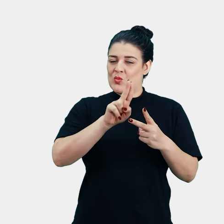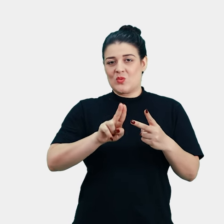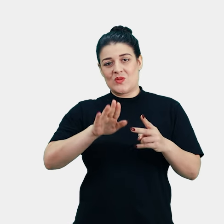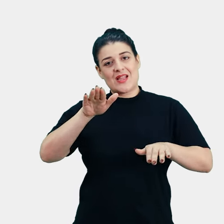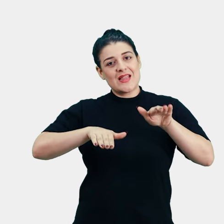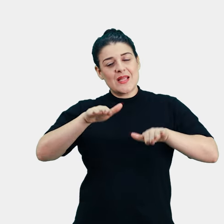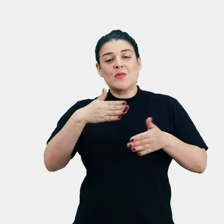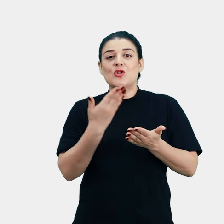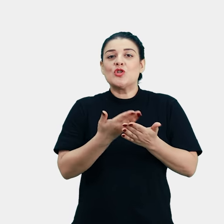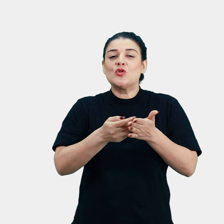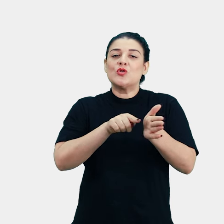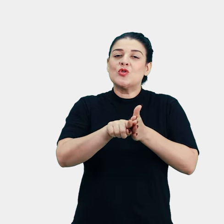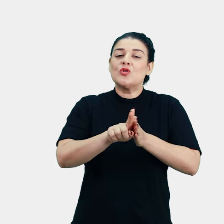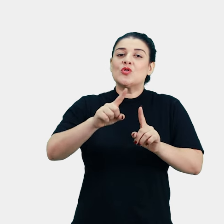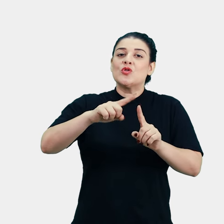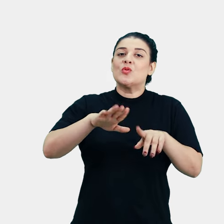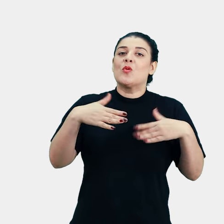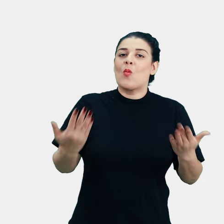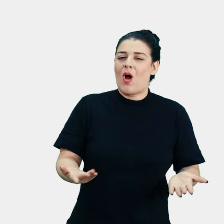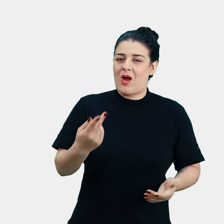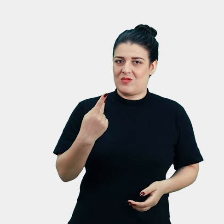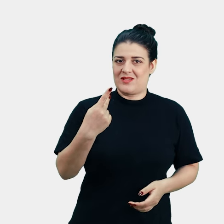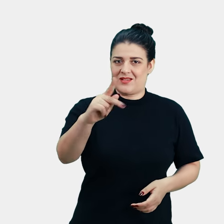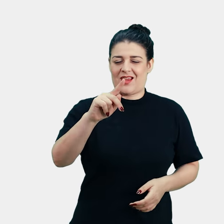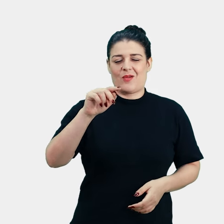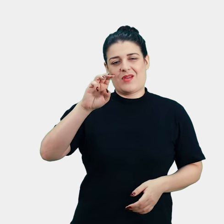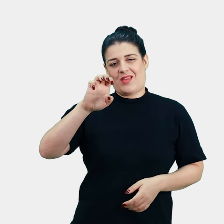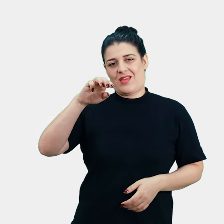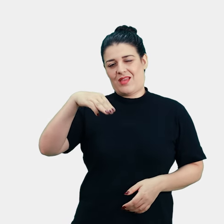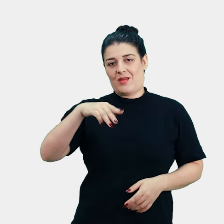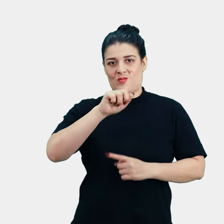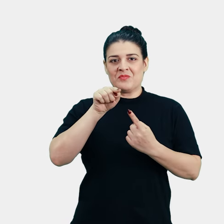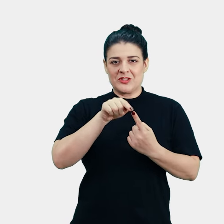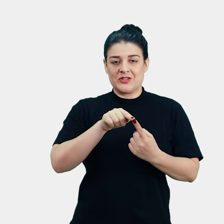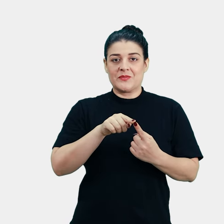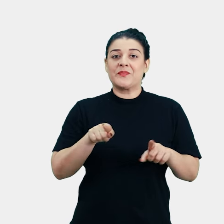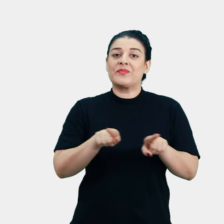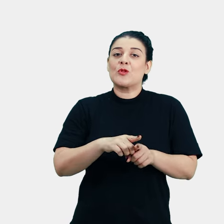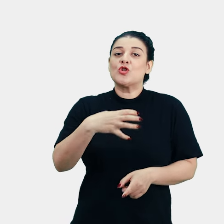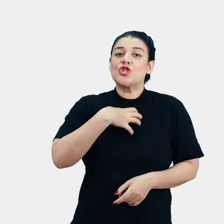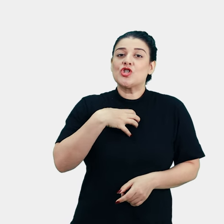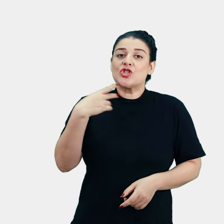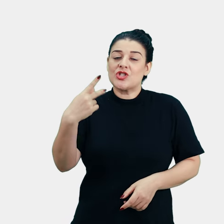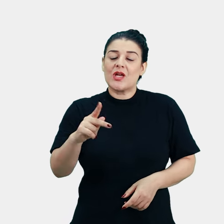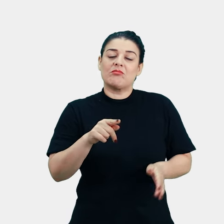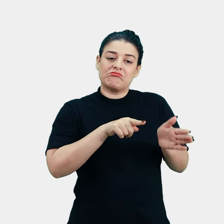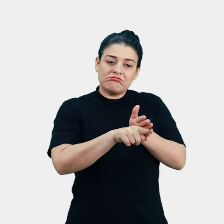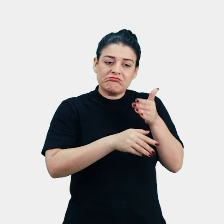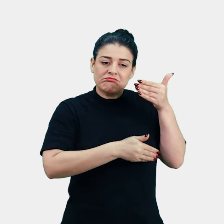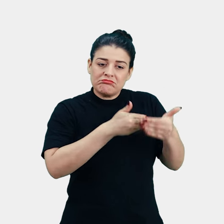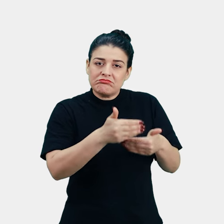do tipo de estudo que você está desenvolvendo com a espectrometria de massas e a forma como ele está sendo